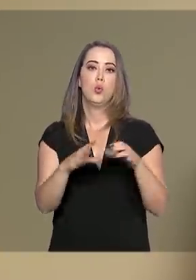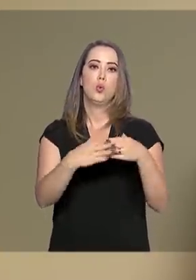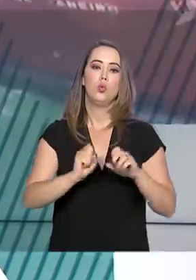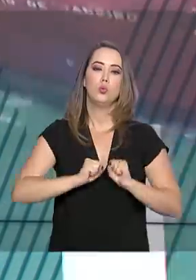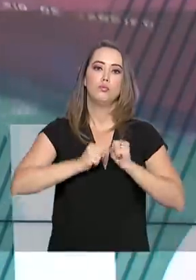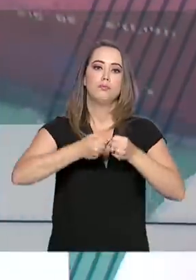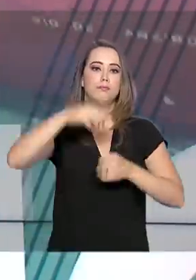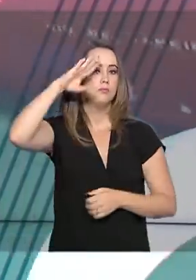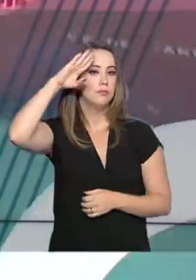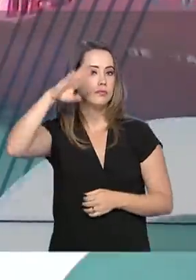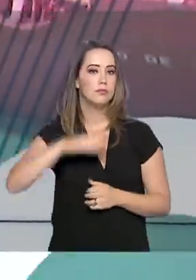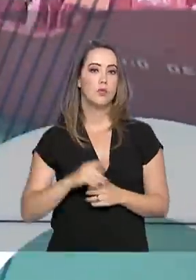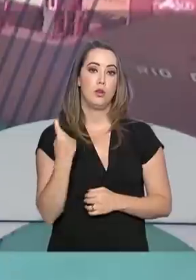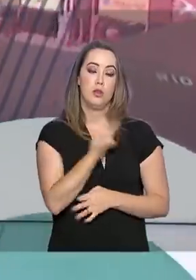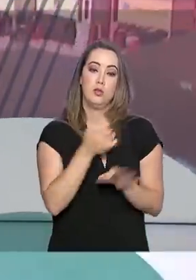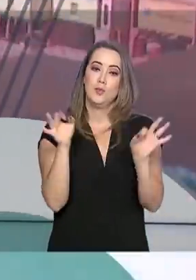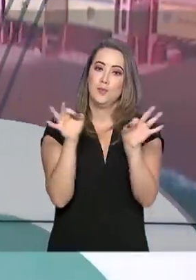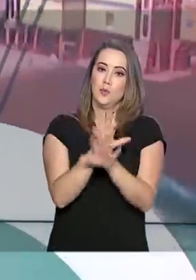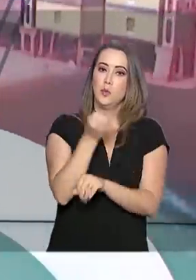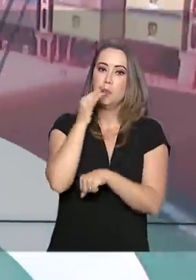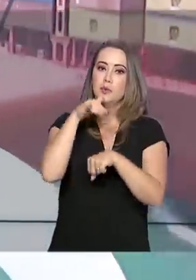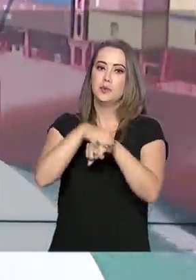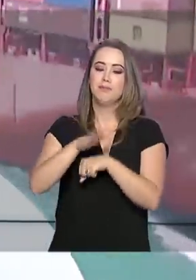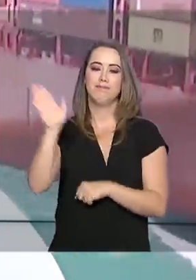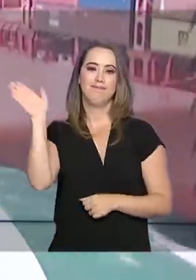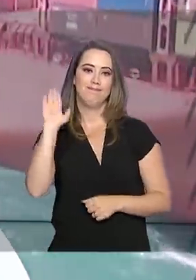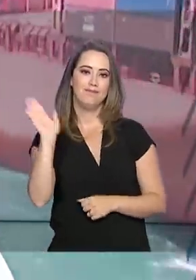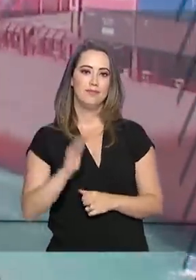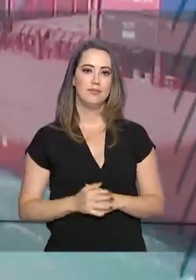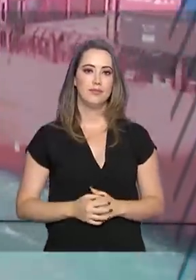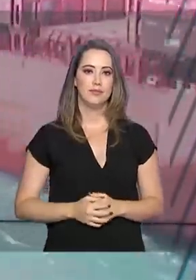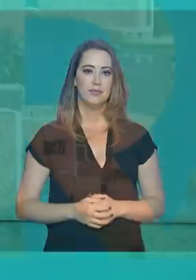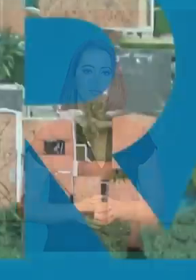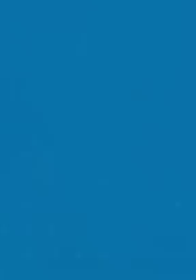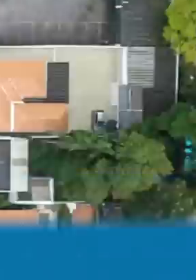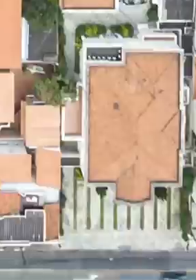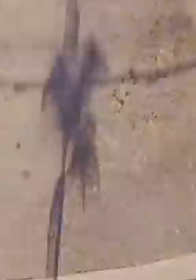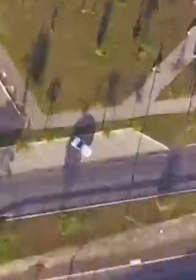defesa. A gente fica por aqui. Uma boa noite para você e até amanhã.